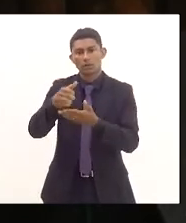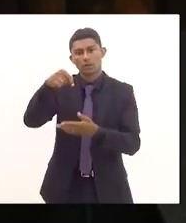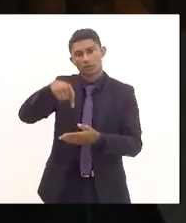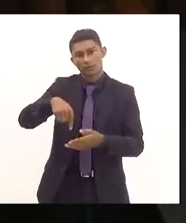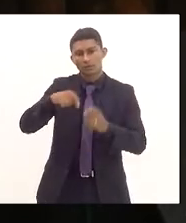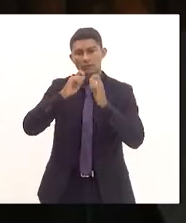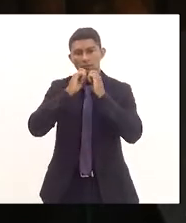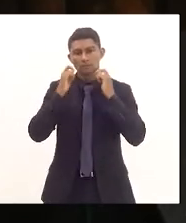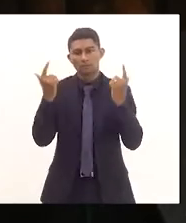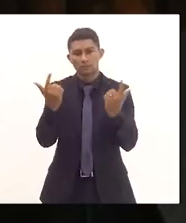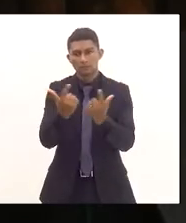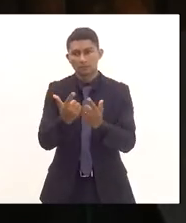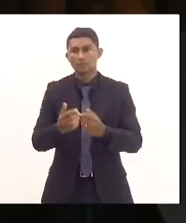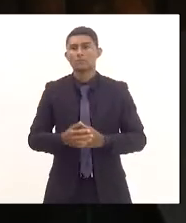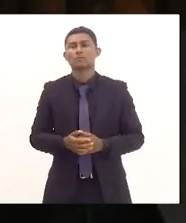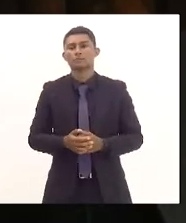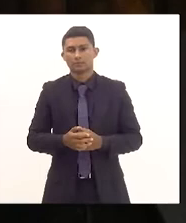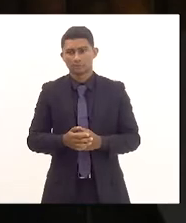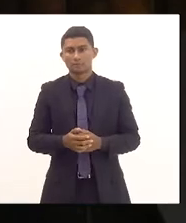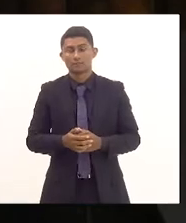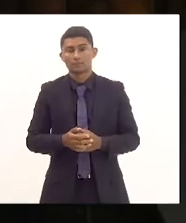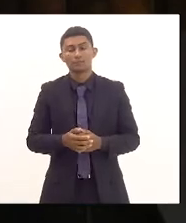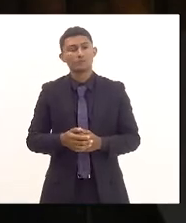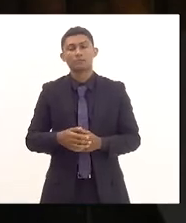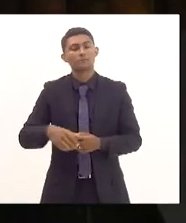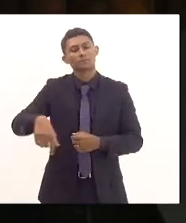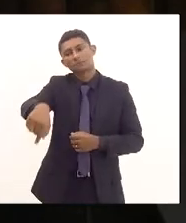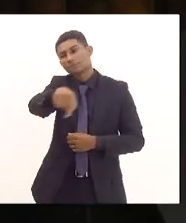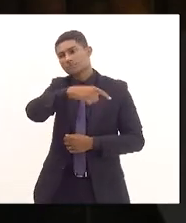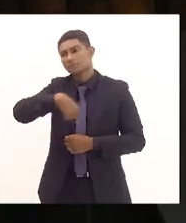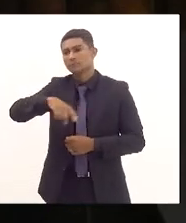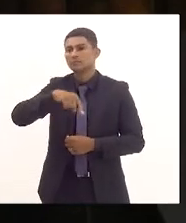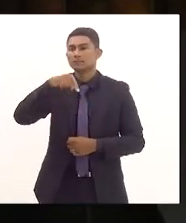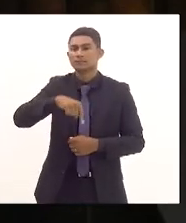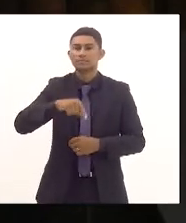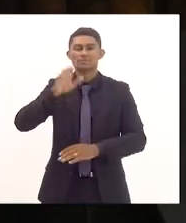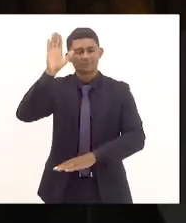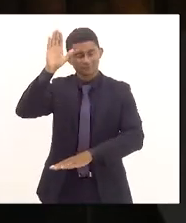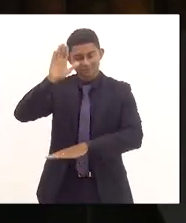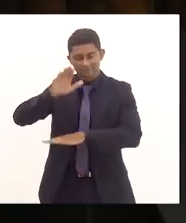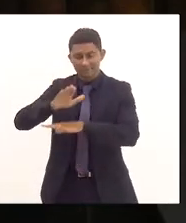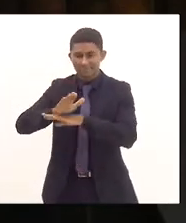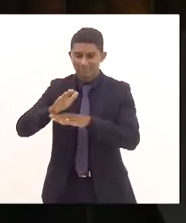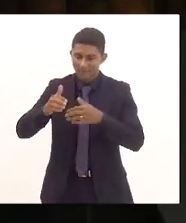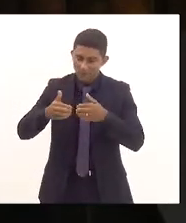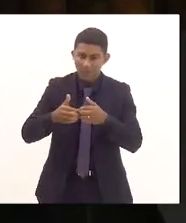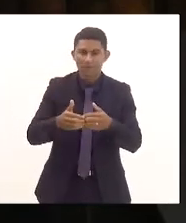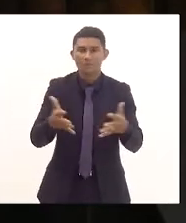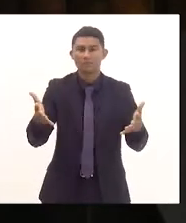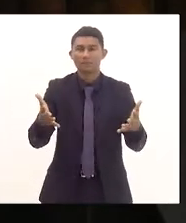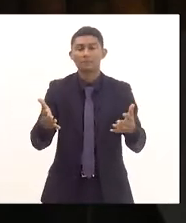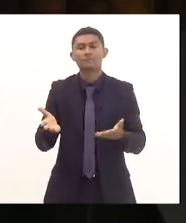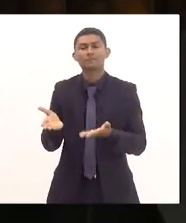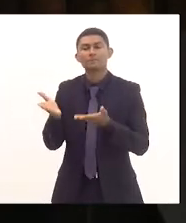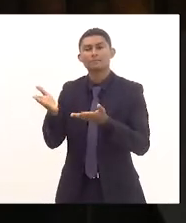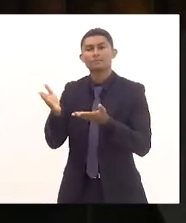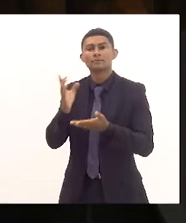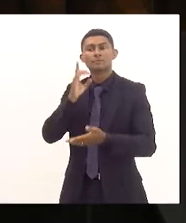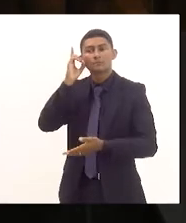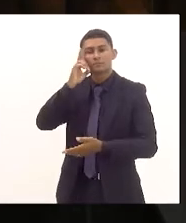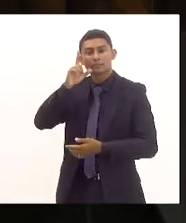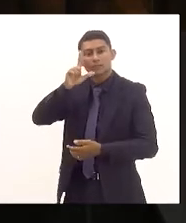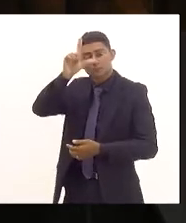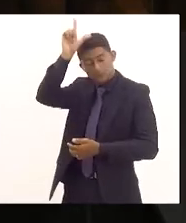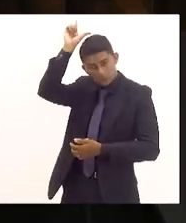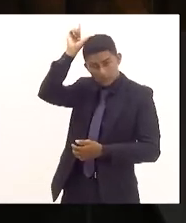casa do plenário com os encontramos para começar essa tarde foi querer fazer aqui uma questão de ordem na fala do deputado Luiz Paulo que ele é